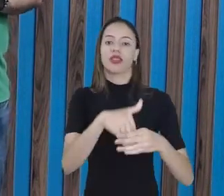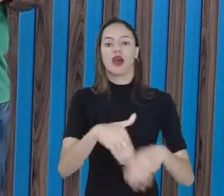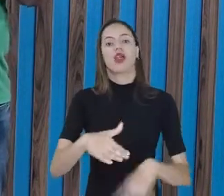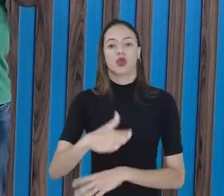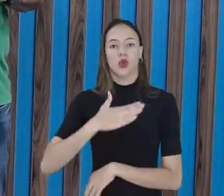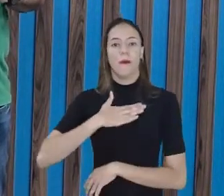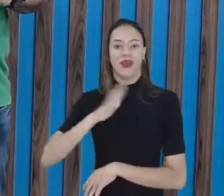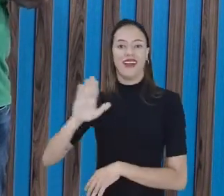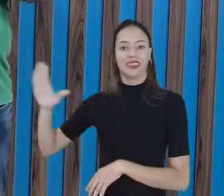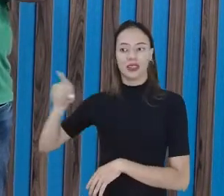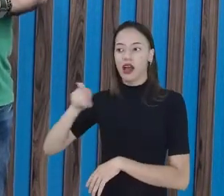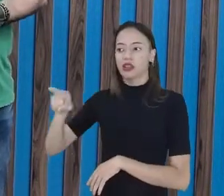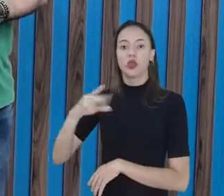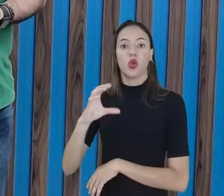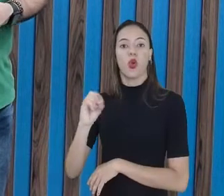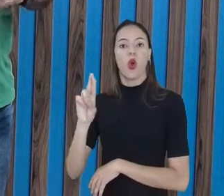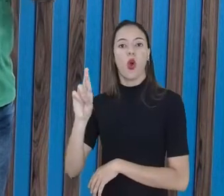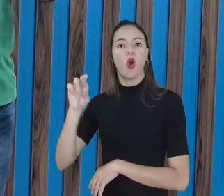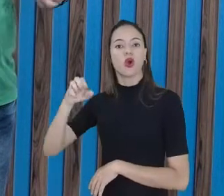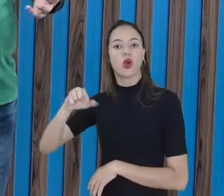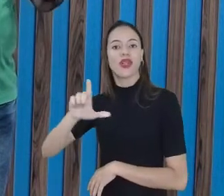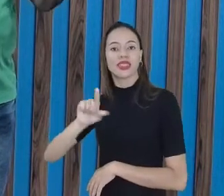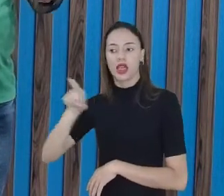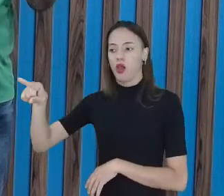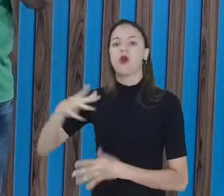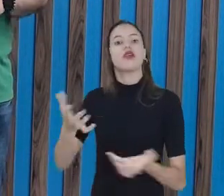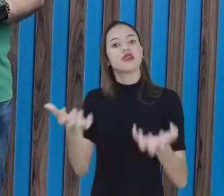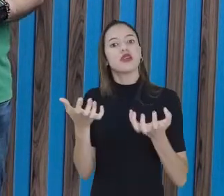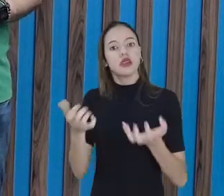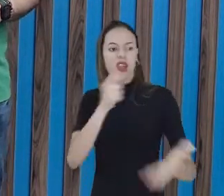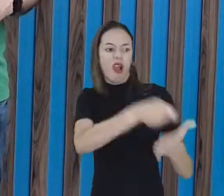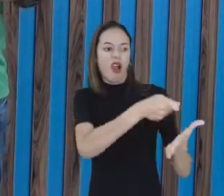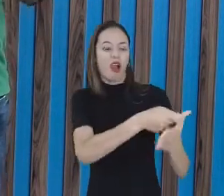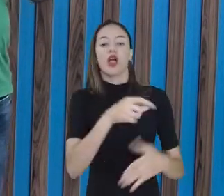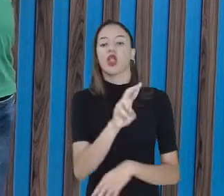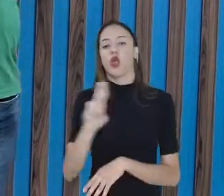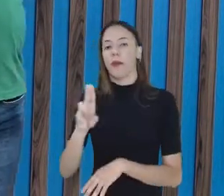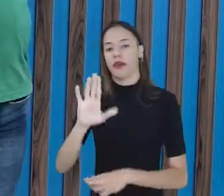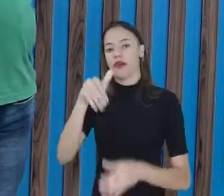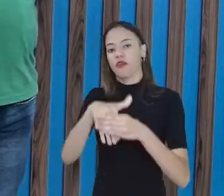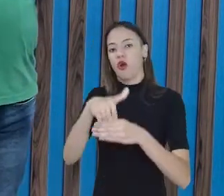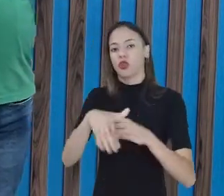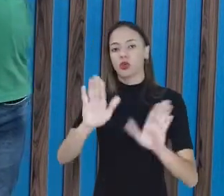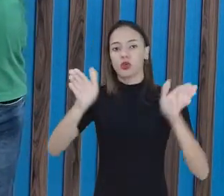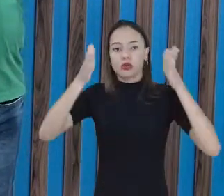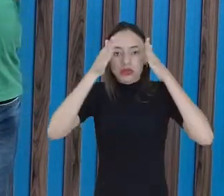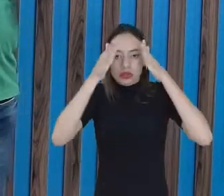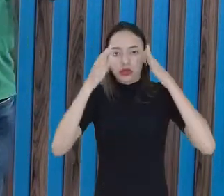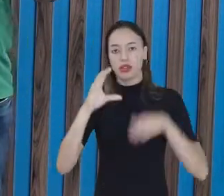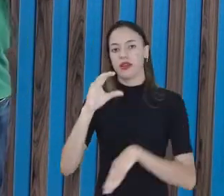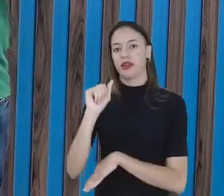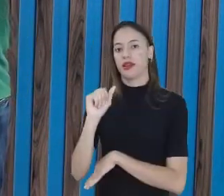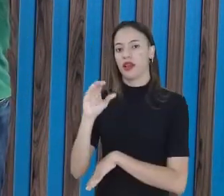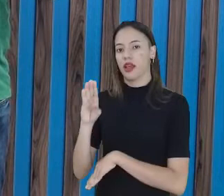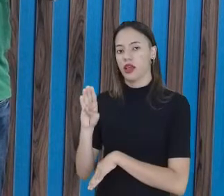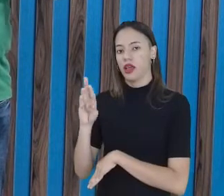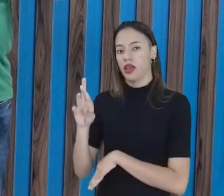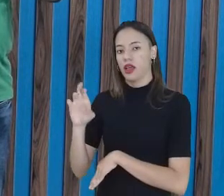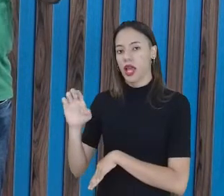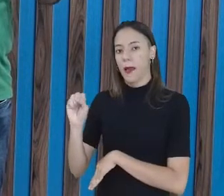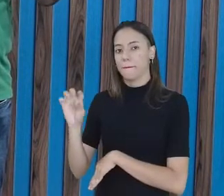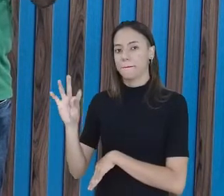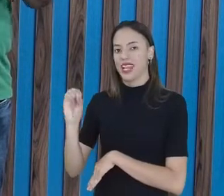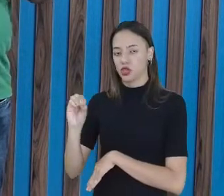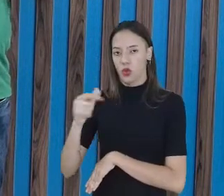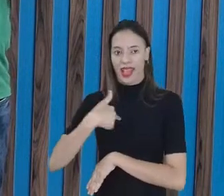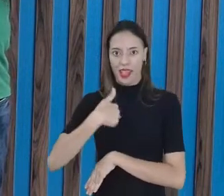candidato que ele queria que fosse eleito. Isso era o chamado voto de cabresto, né? Ou seja, o voto ele não era uma escolha individual, mas